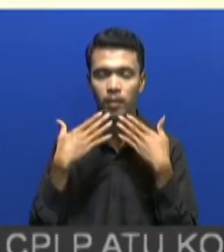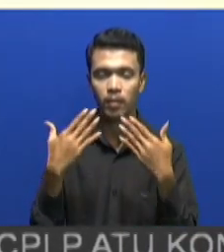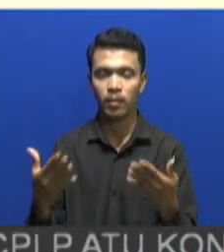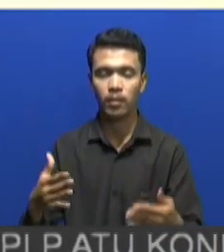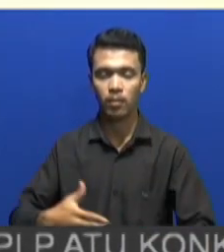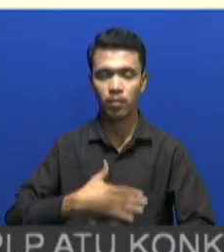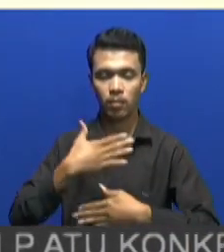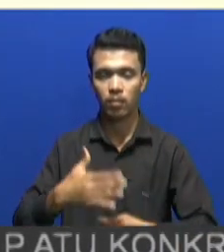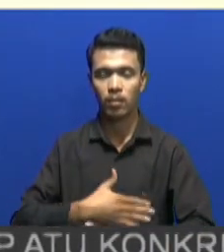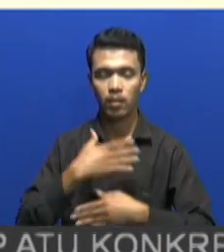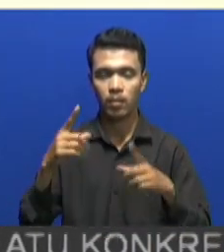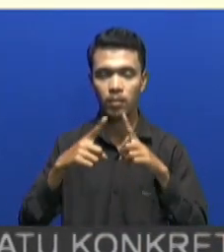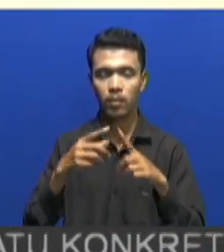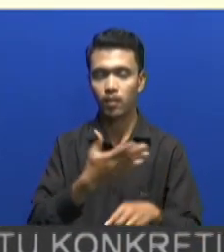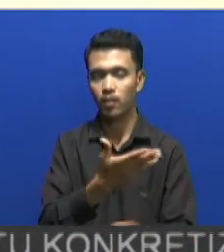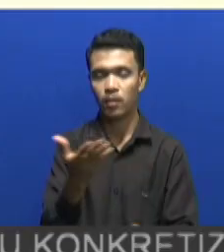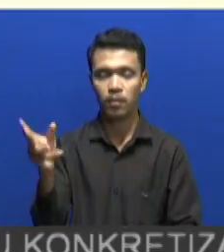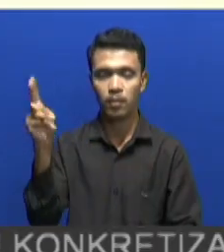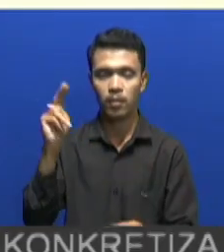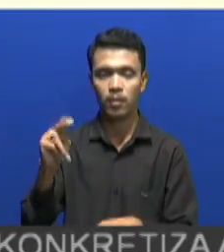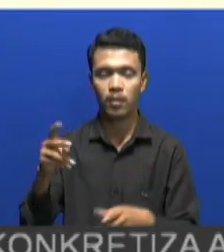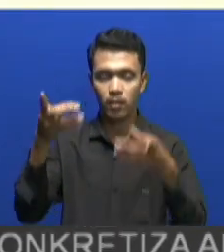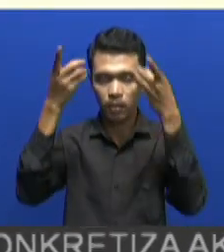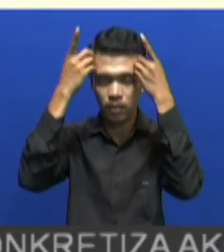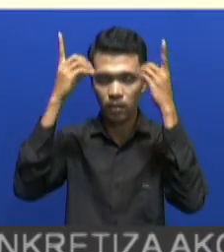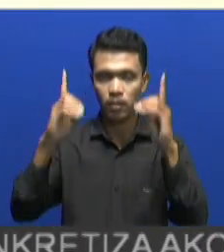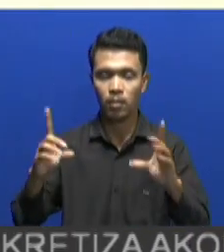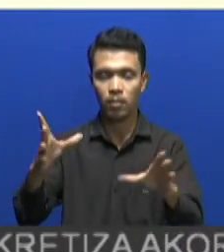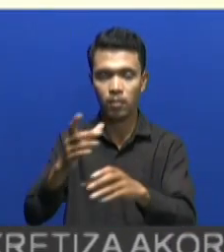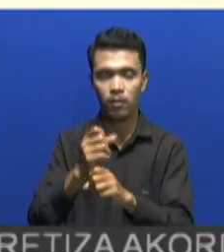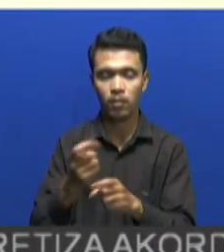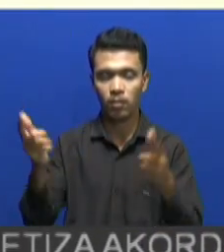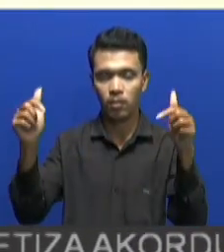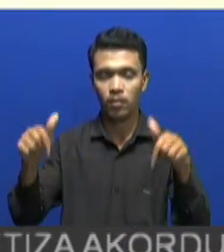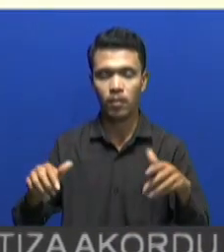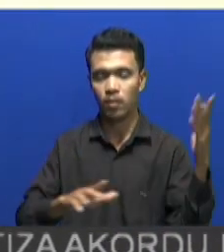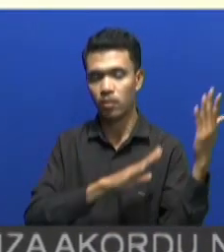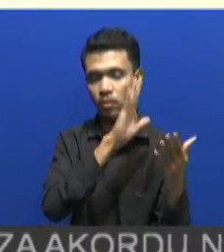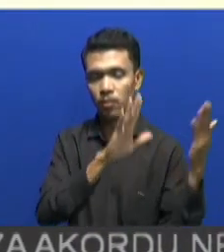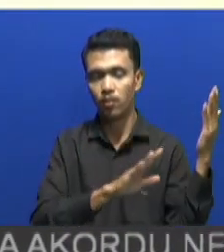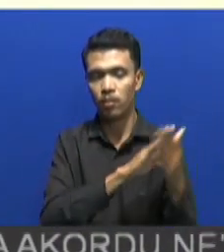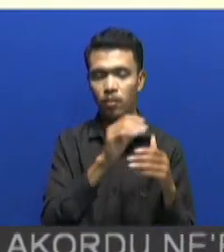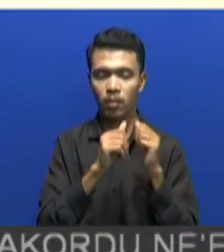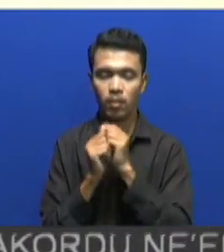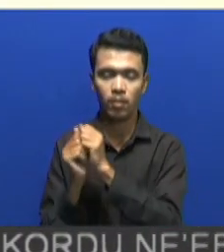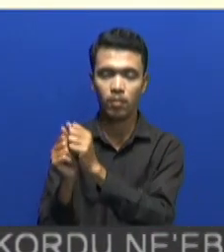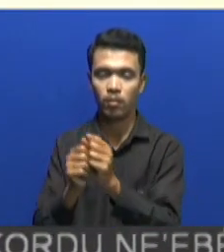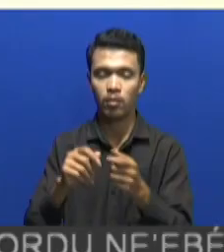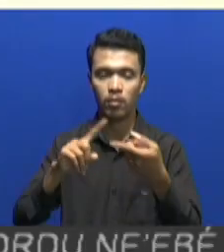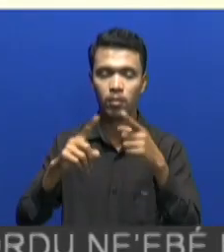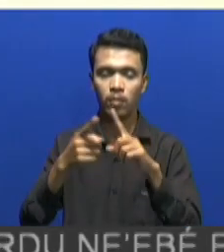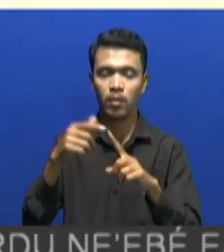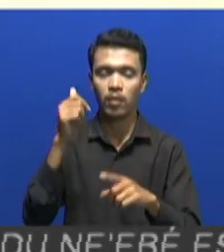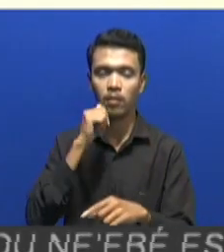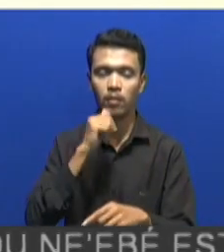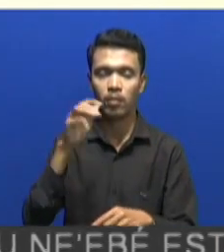para a posse de decisão, não é para futuro, não é para mais, como a hora muito com a Feto Sira e a